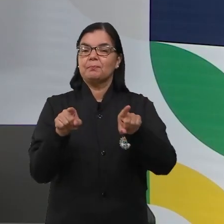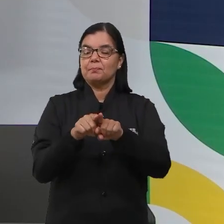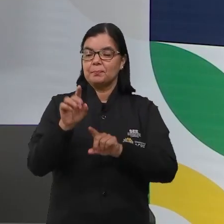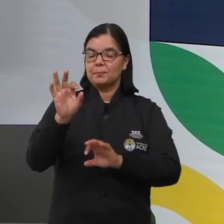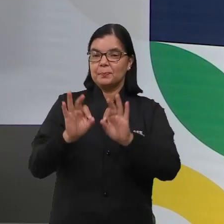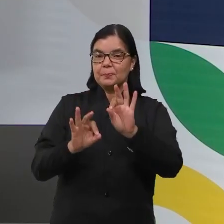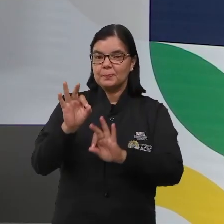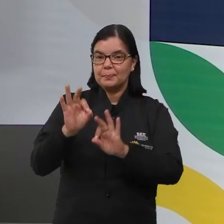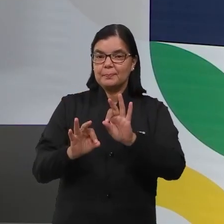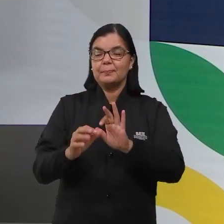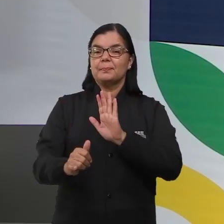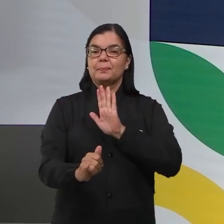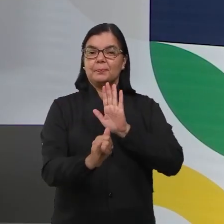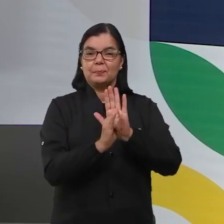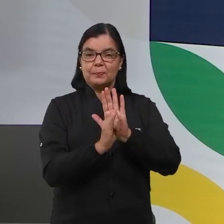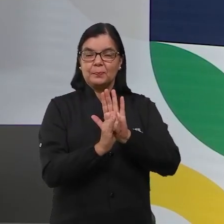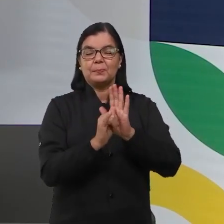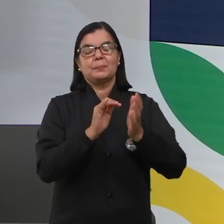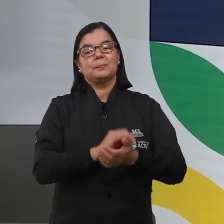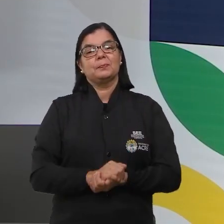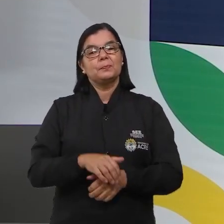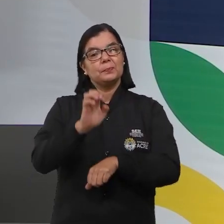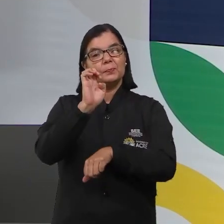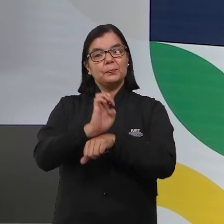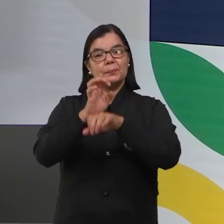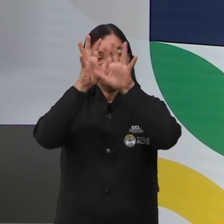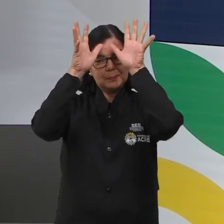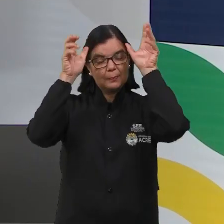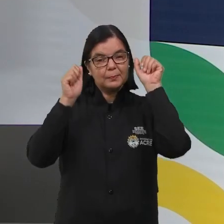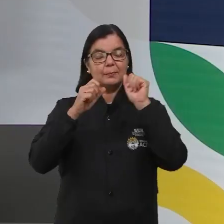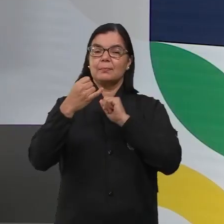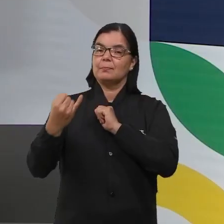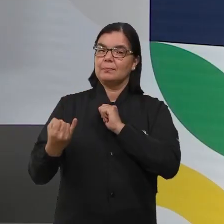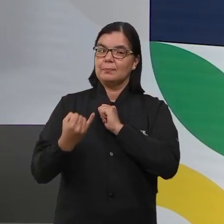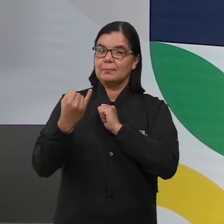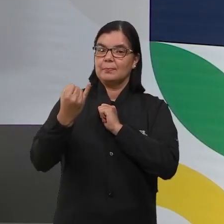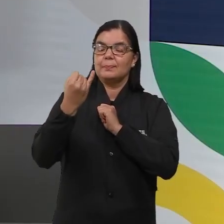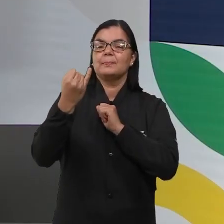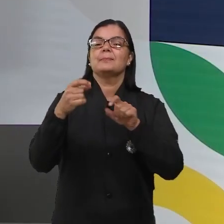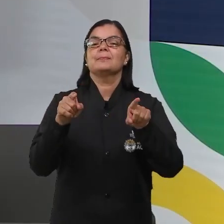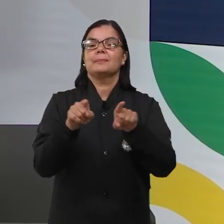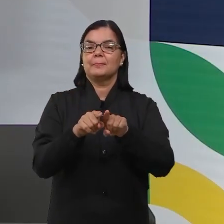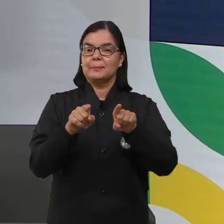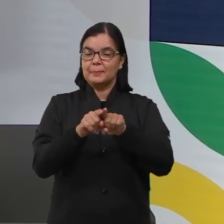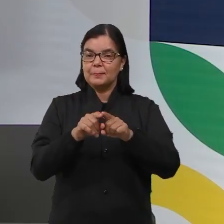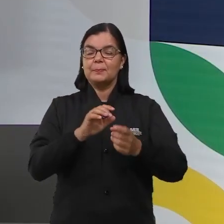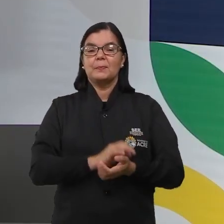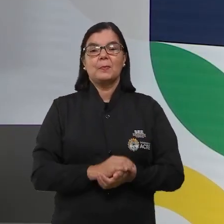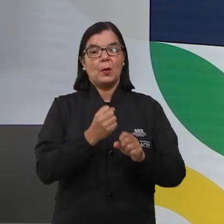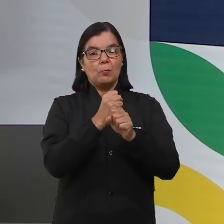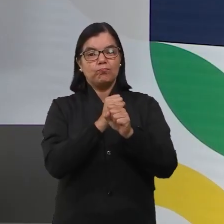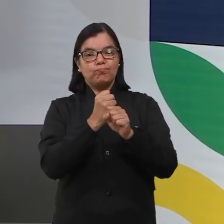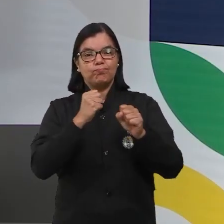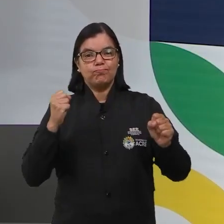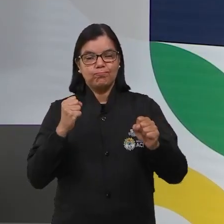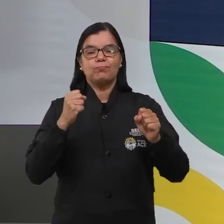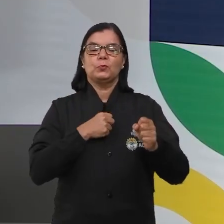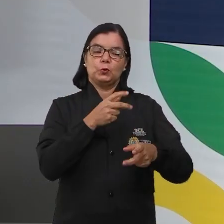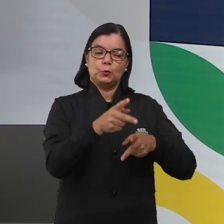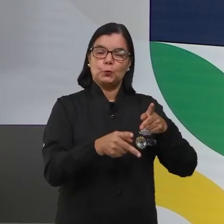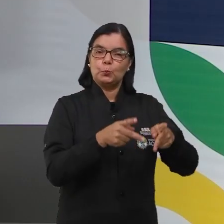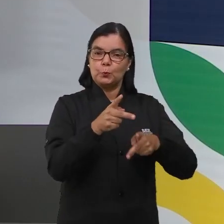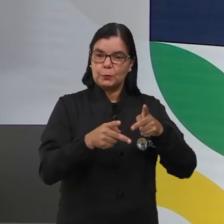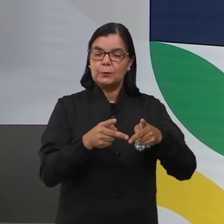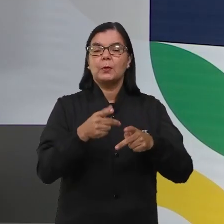formação da nossa identidade. Então o estado do Acre ele é muito rico, tem aí um número gigante de povos e